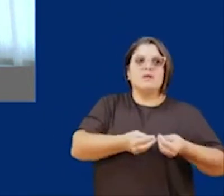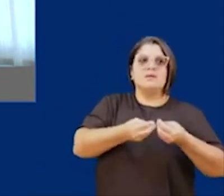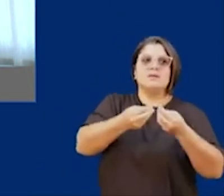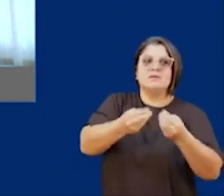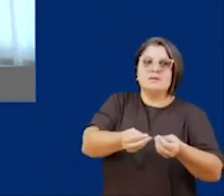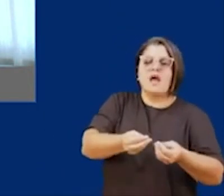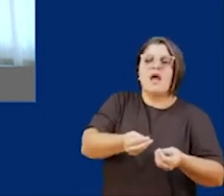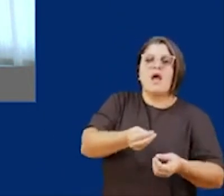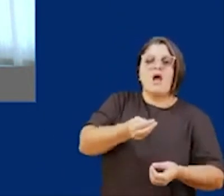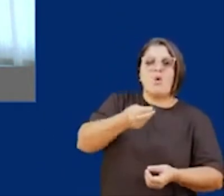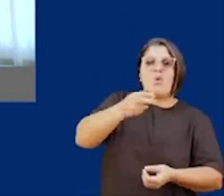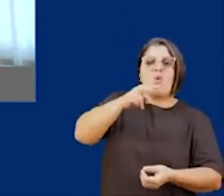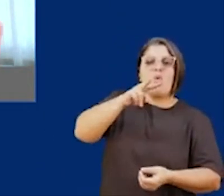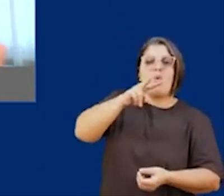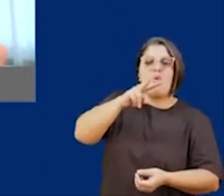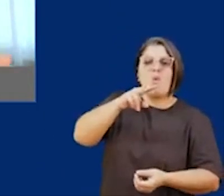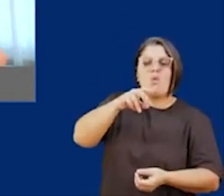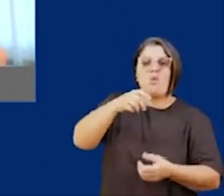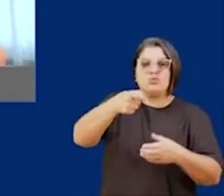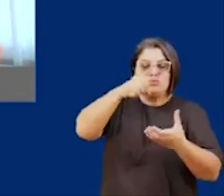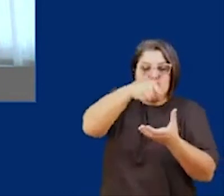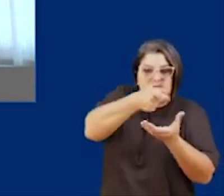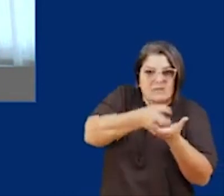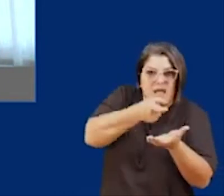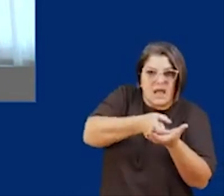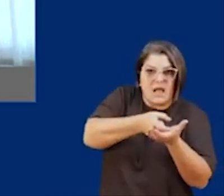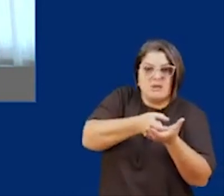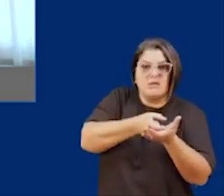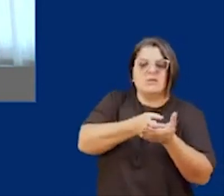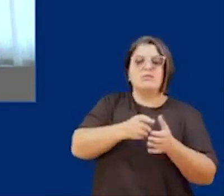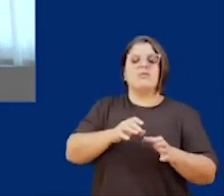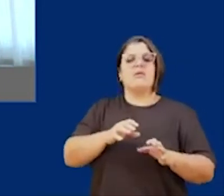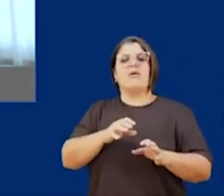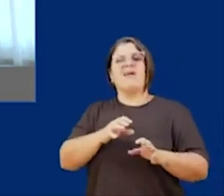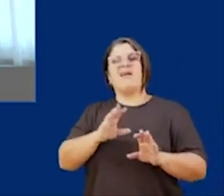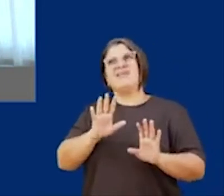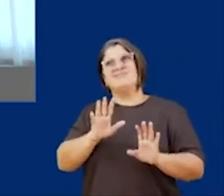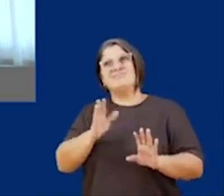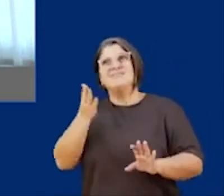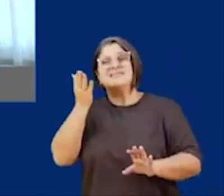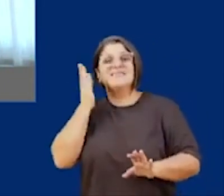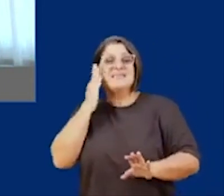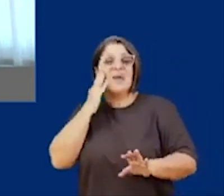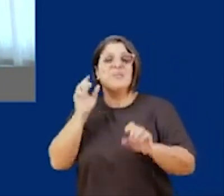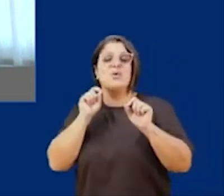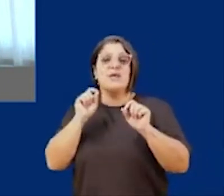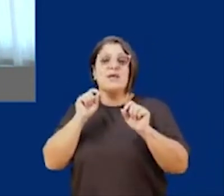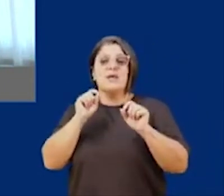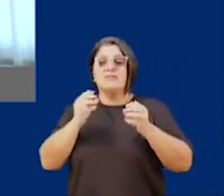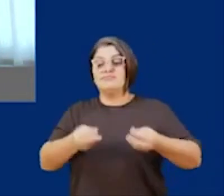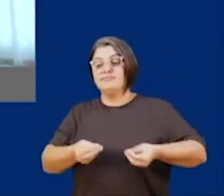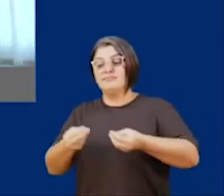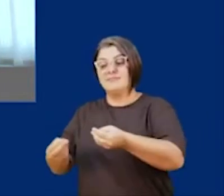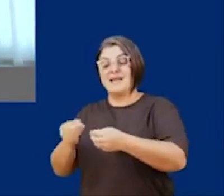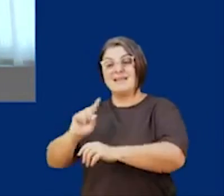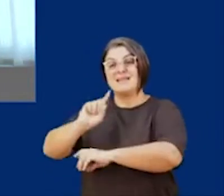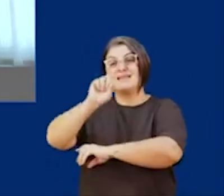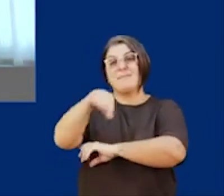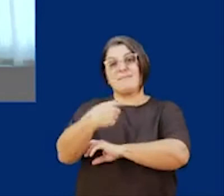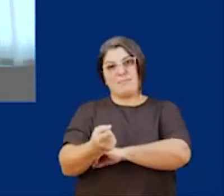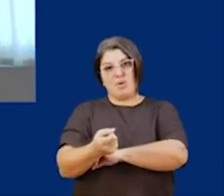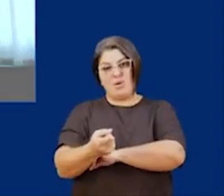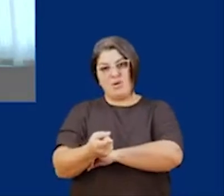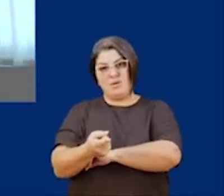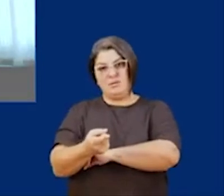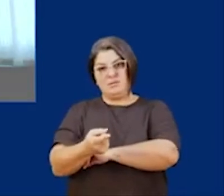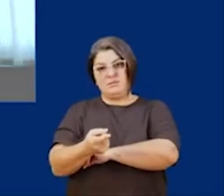é alergênica. Hoje o que se tem de evidências é que introduzir mais tardiamente pode, ao contrário,